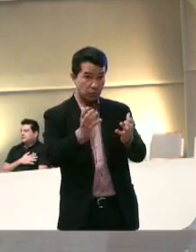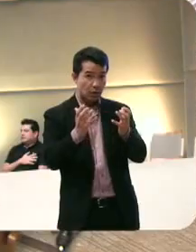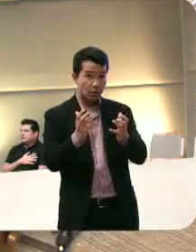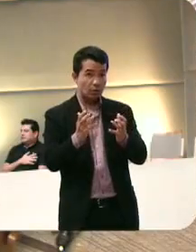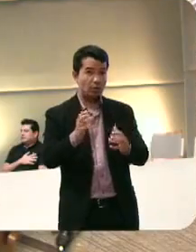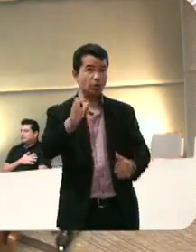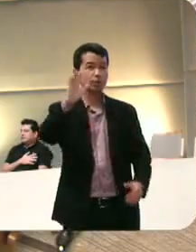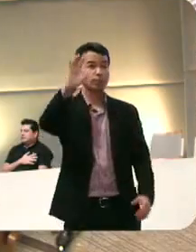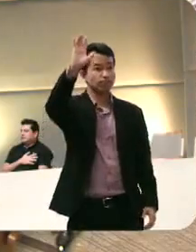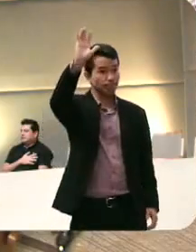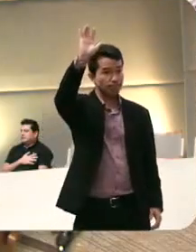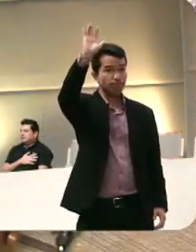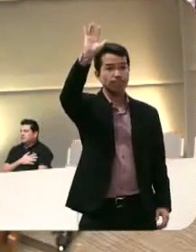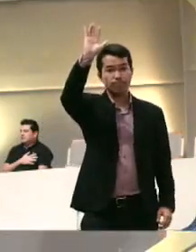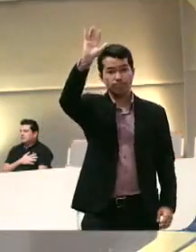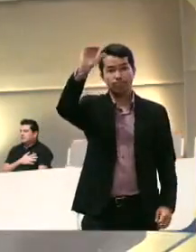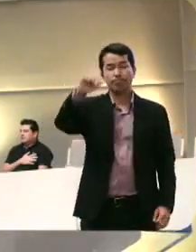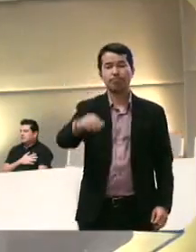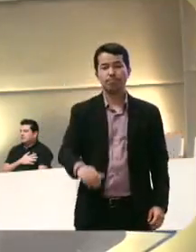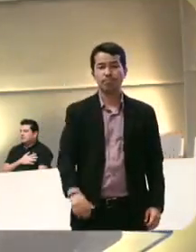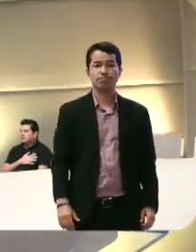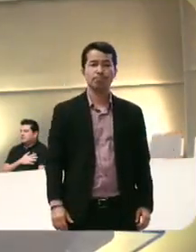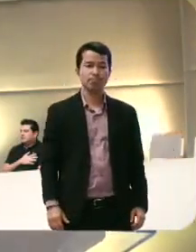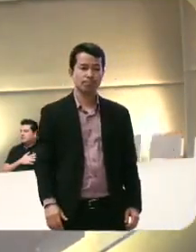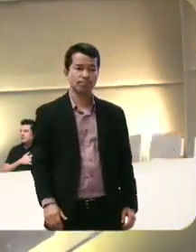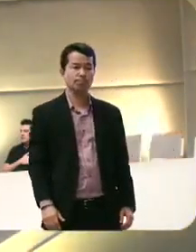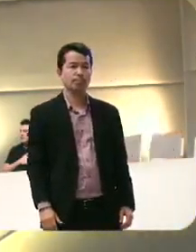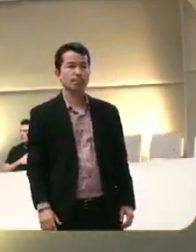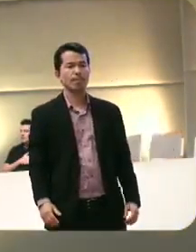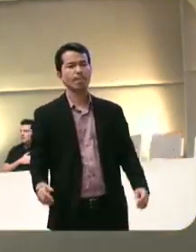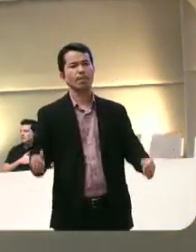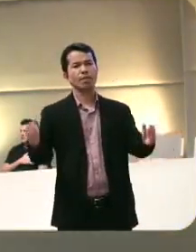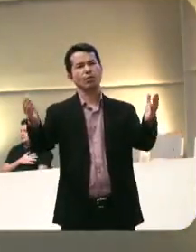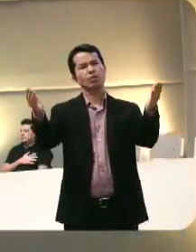Hoje, o conceito